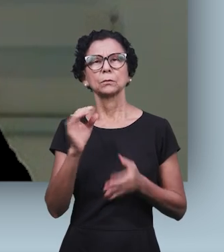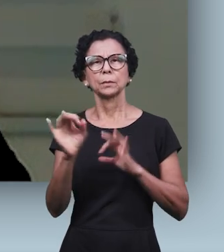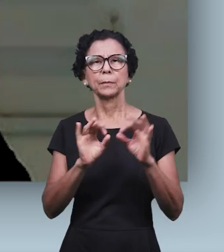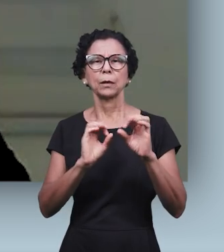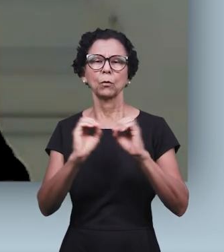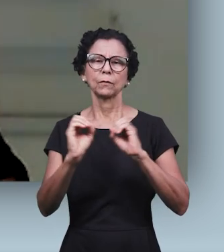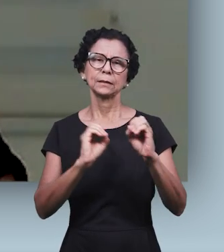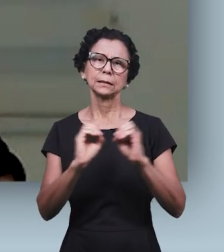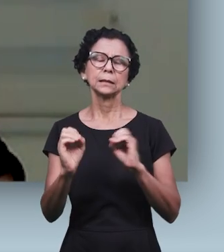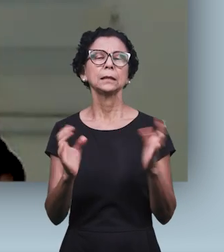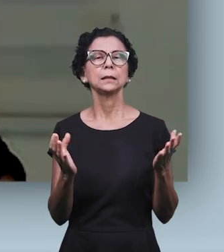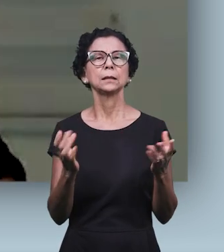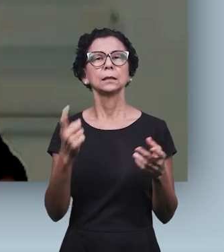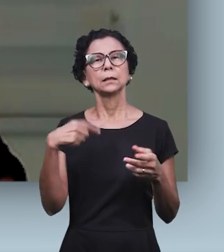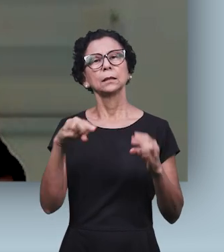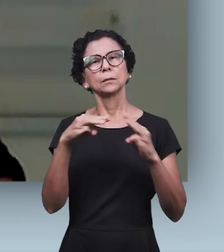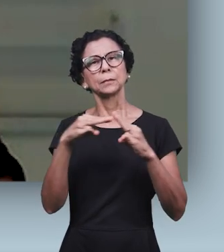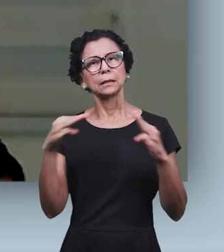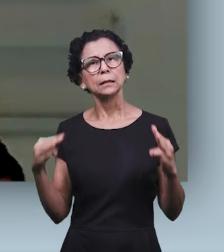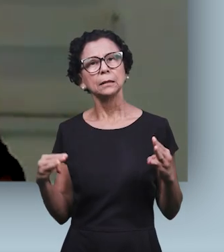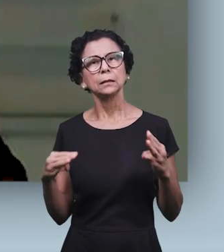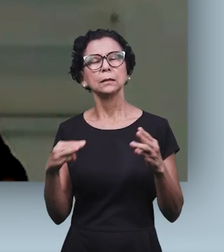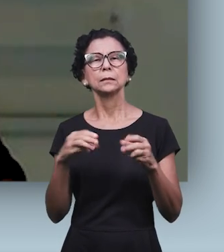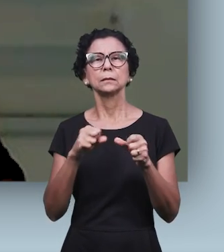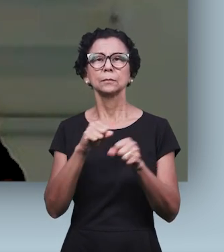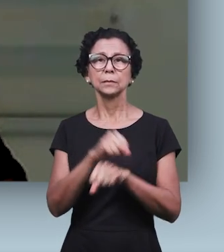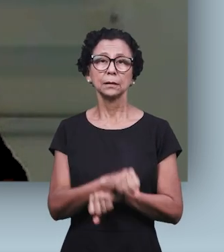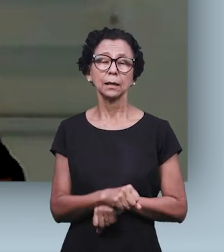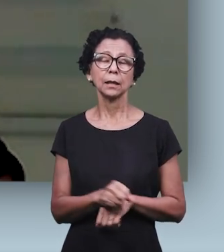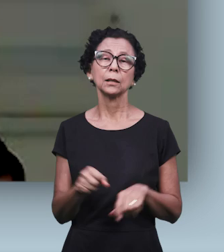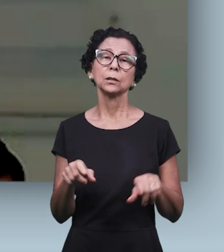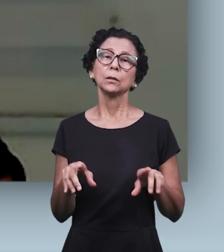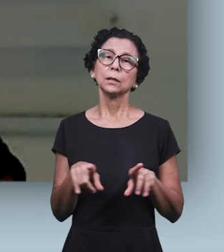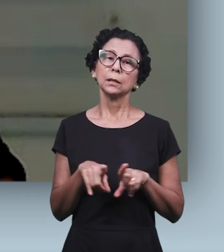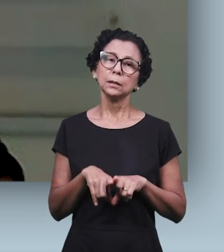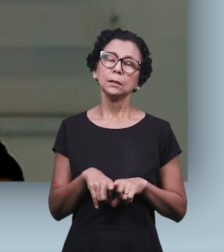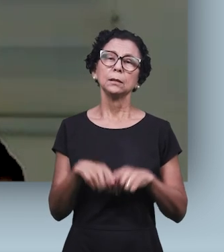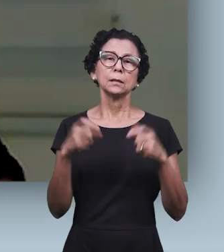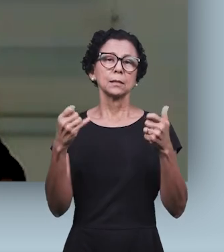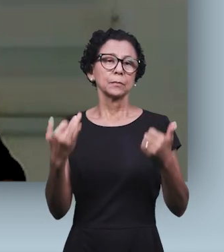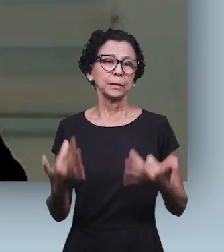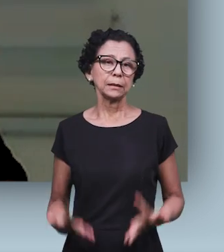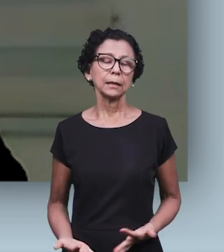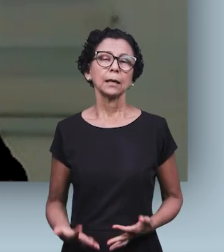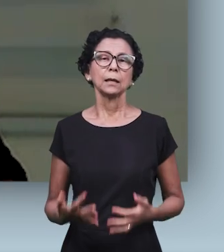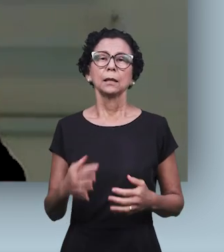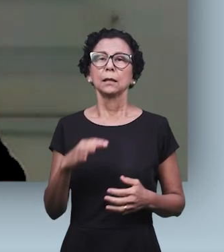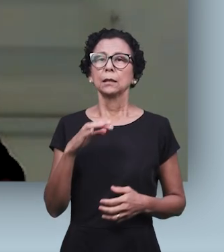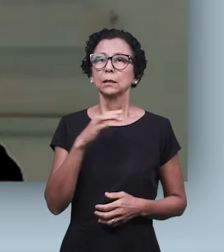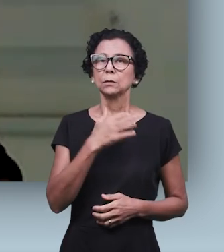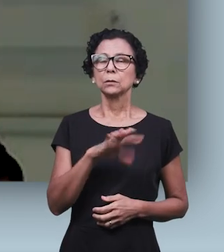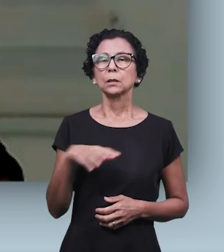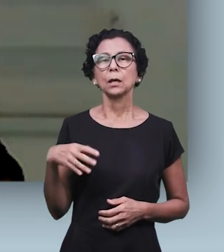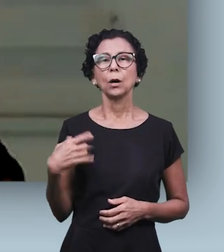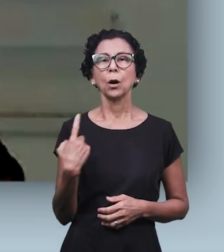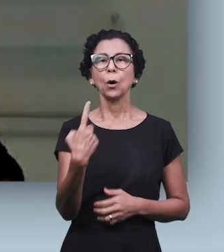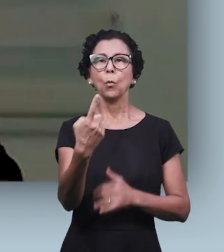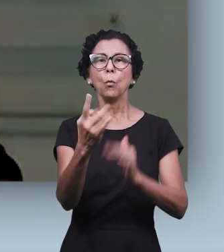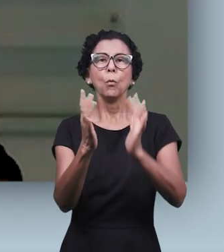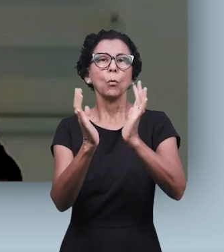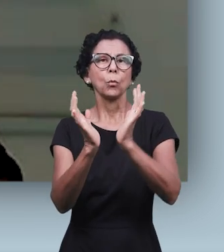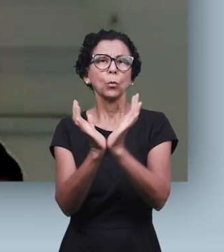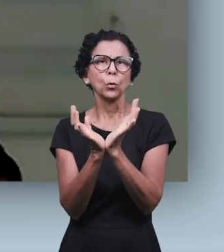oficinas, ir a alguns manahins, em alguns seminários, e dizer isso, né? Que não existe uma classe somente